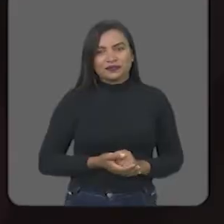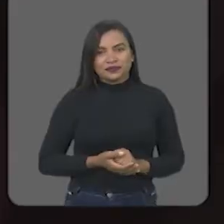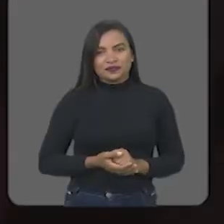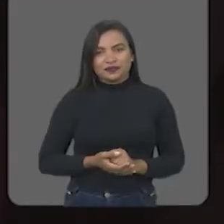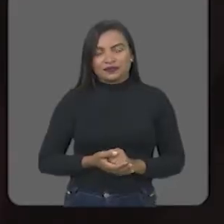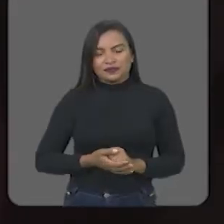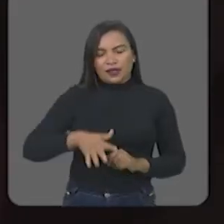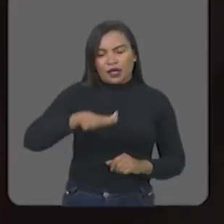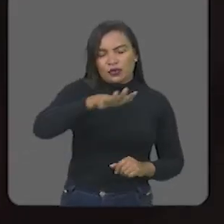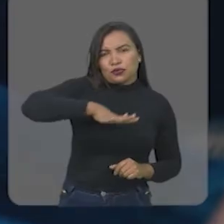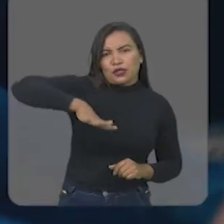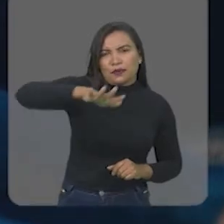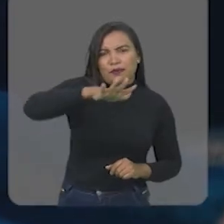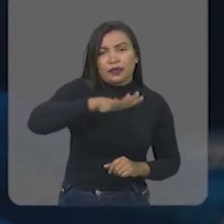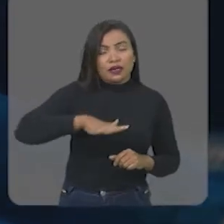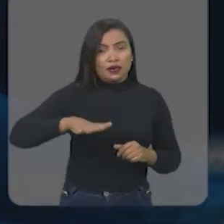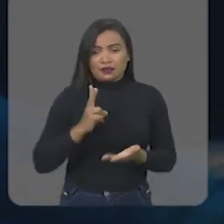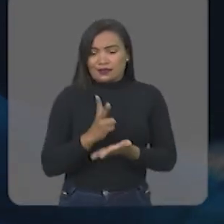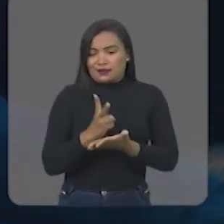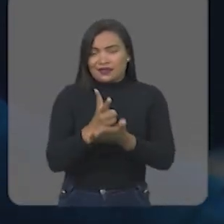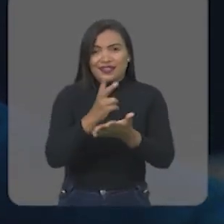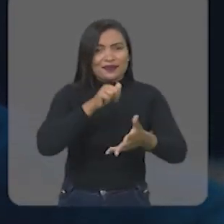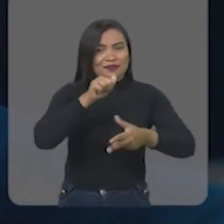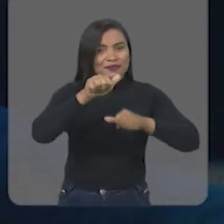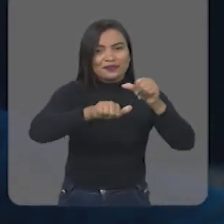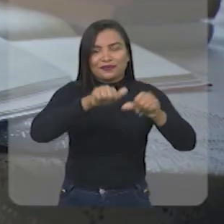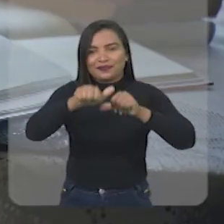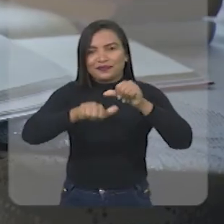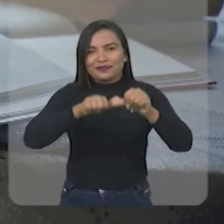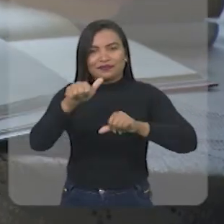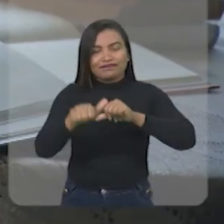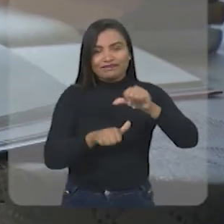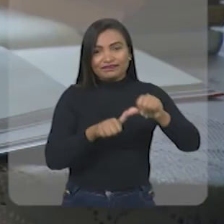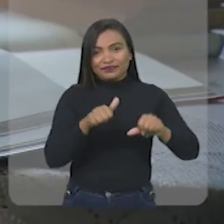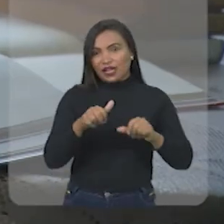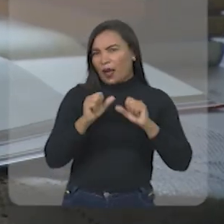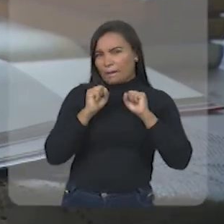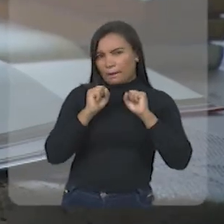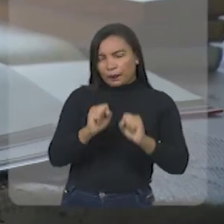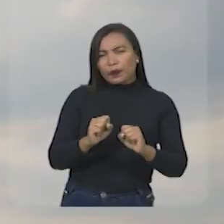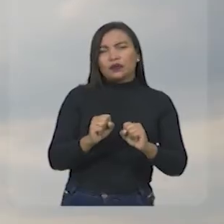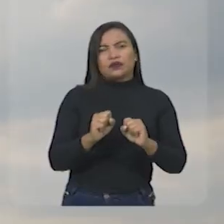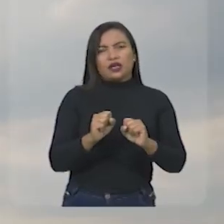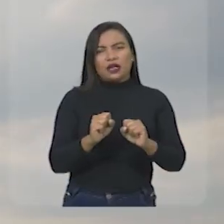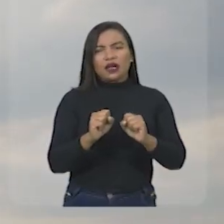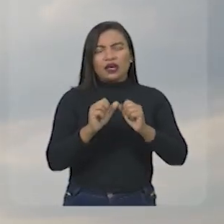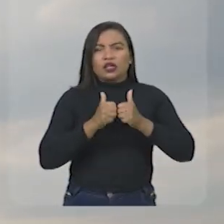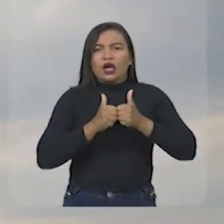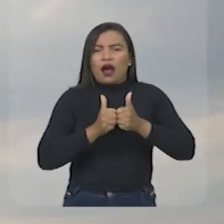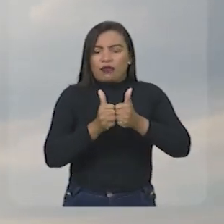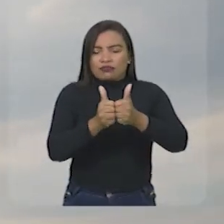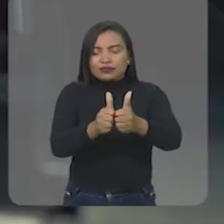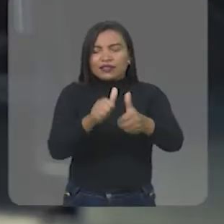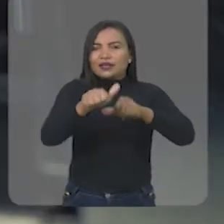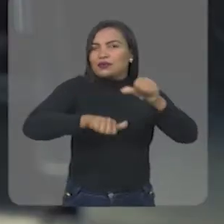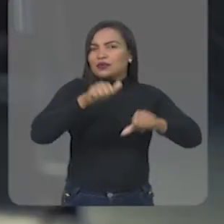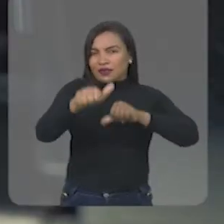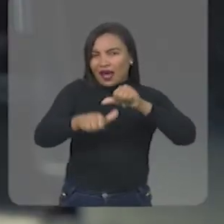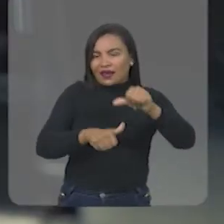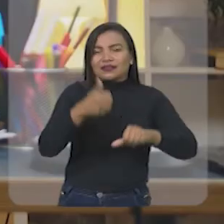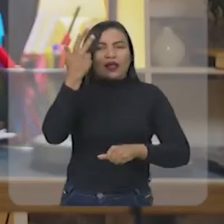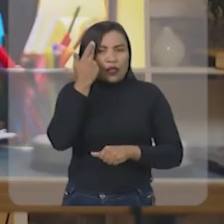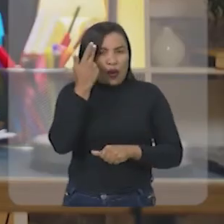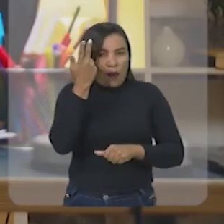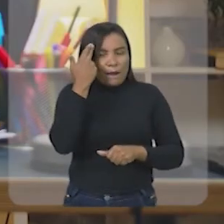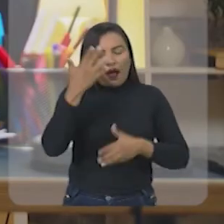Os ambientes estão em constante transformação e poder acompanhar as mudanças faz parte do processo de